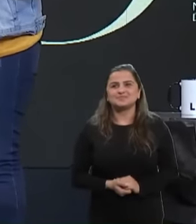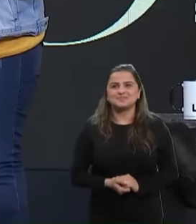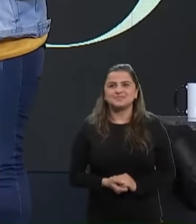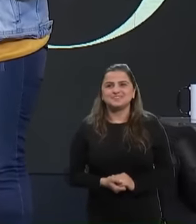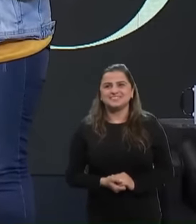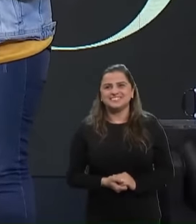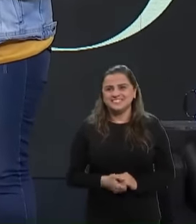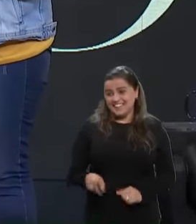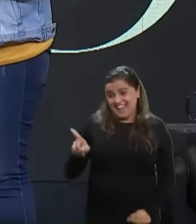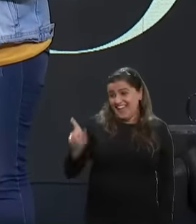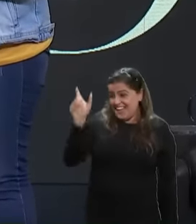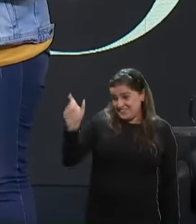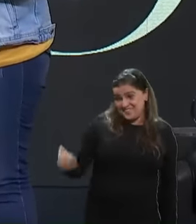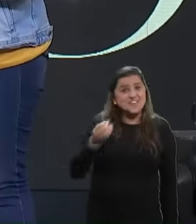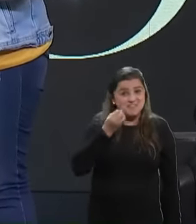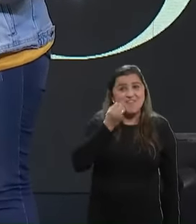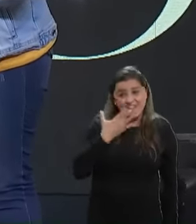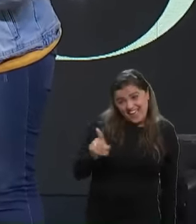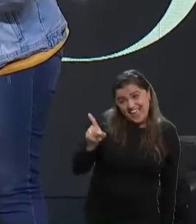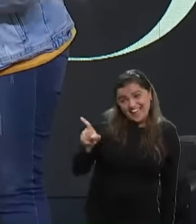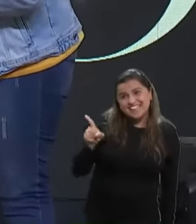E gente boa ela.